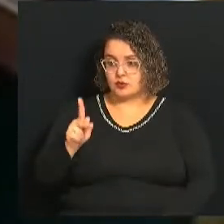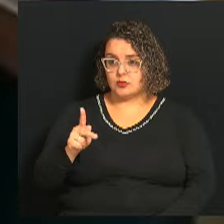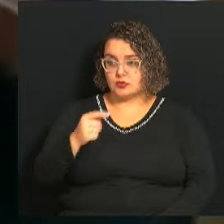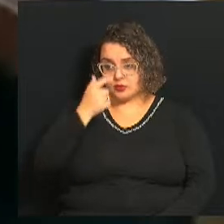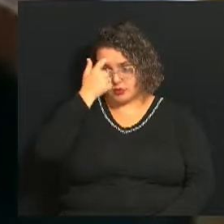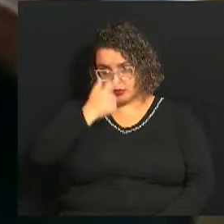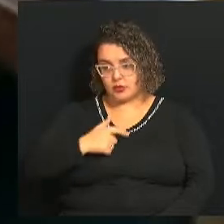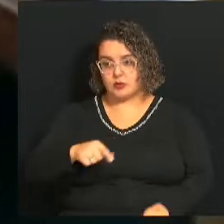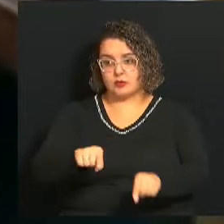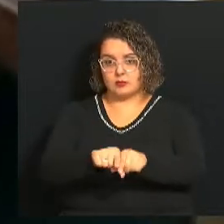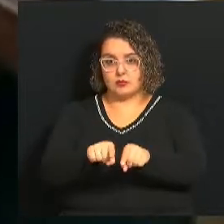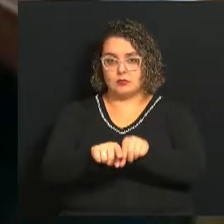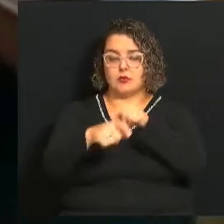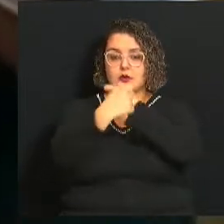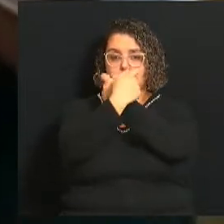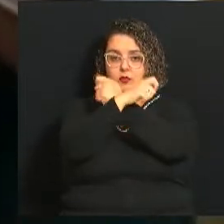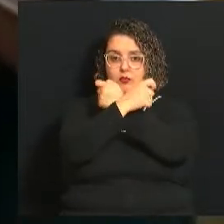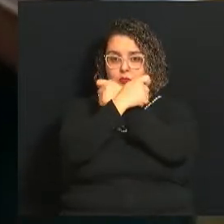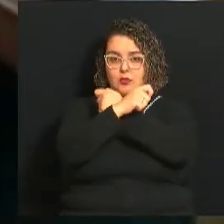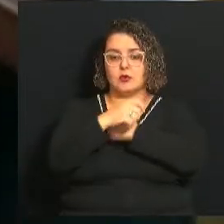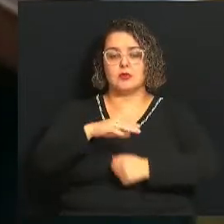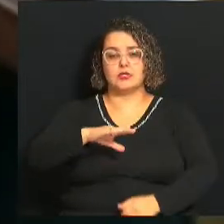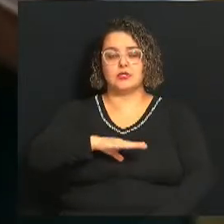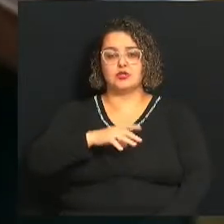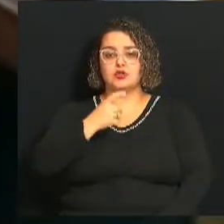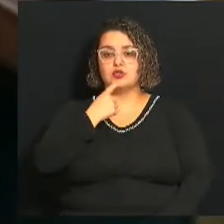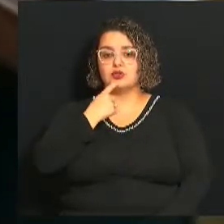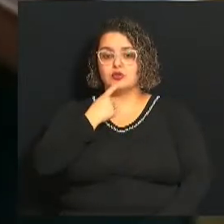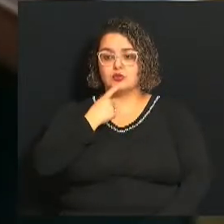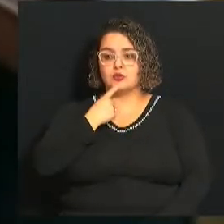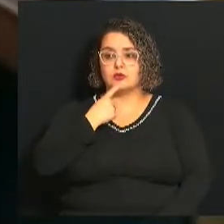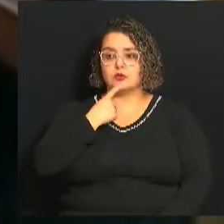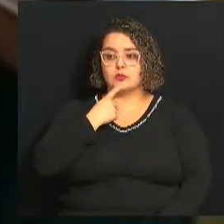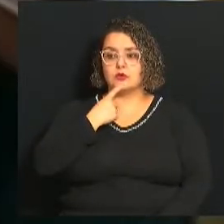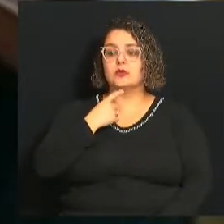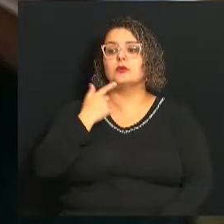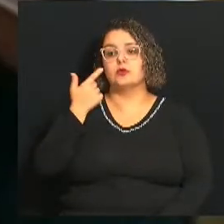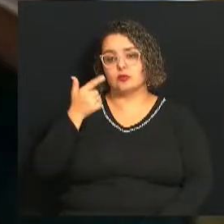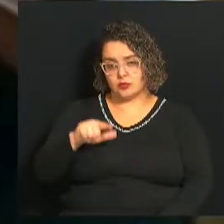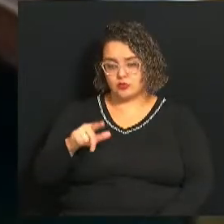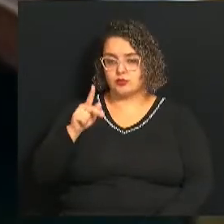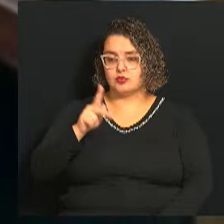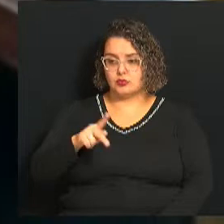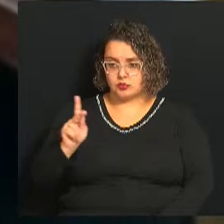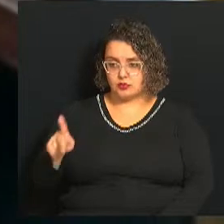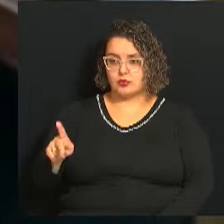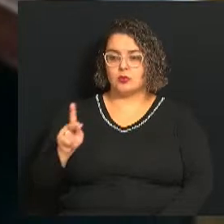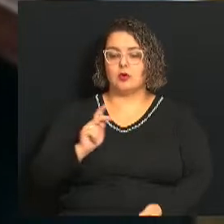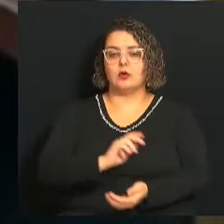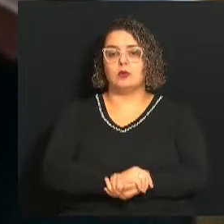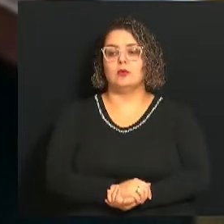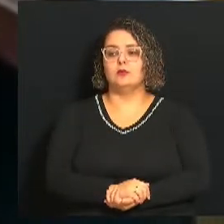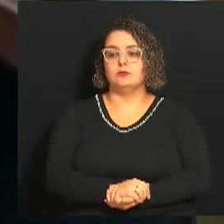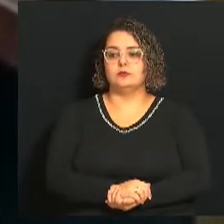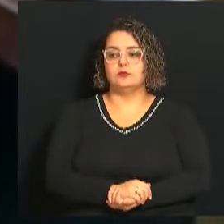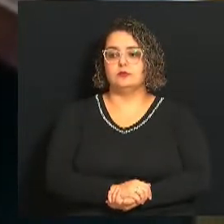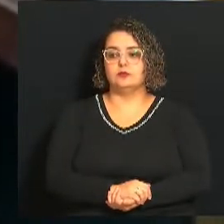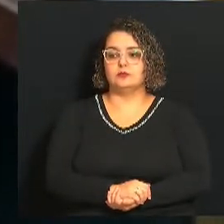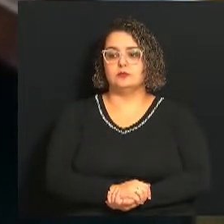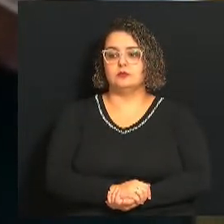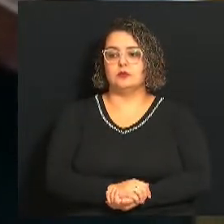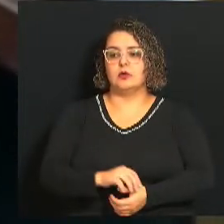pela PUC de Campinas, onde sou docente ainda, e pela Exalc